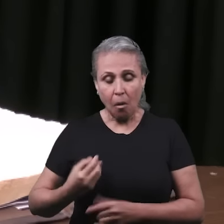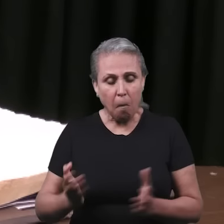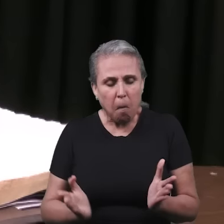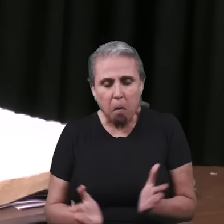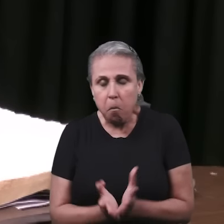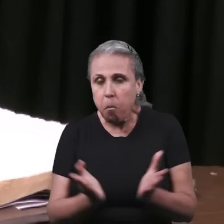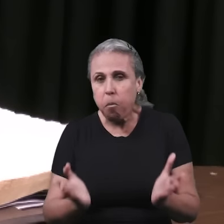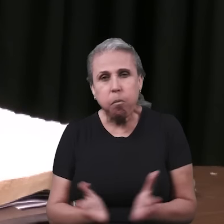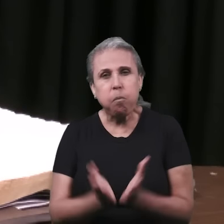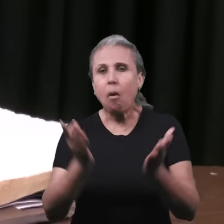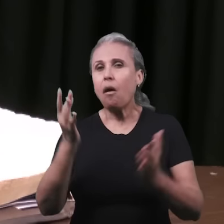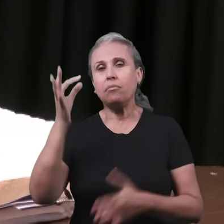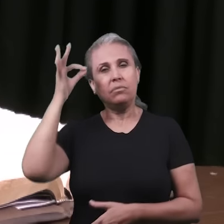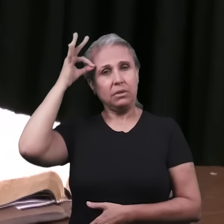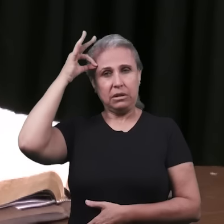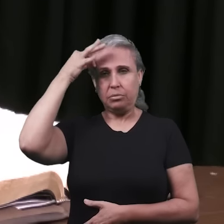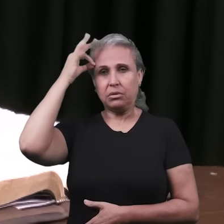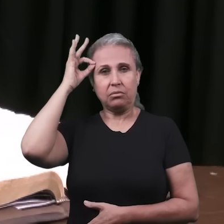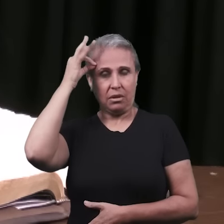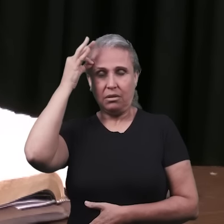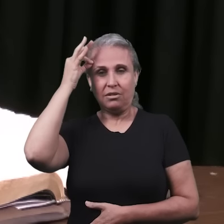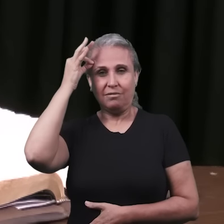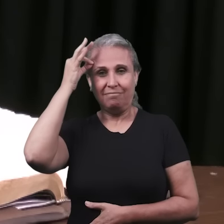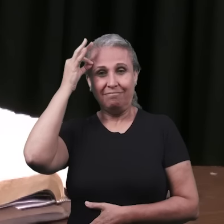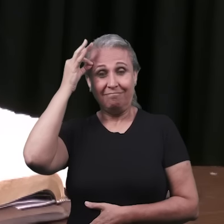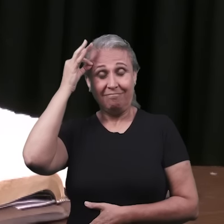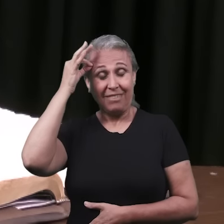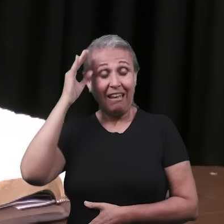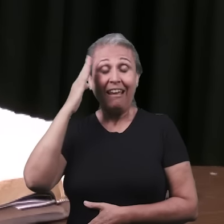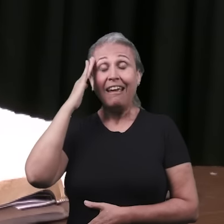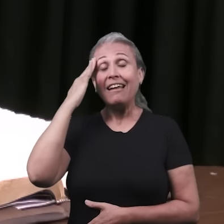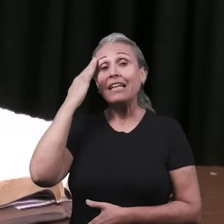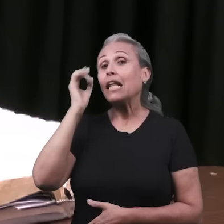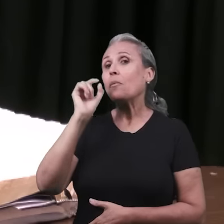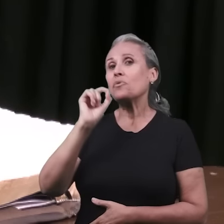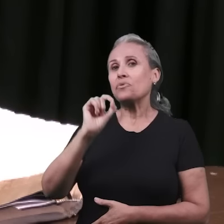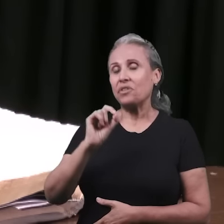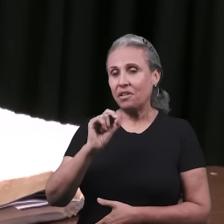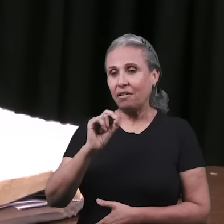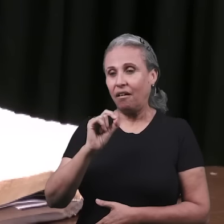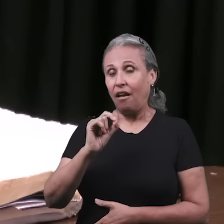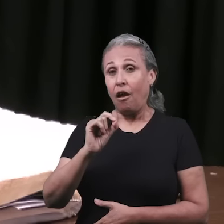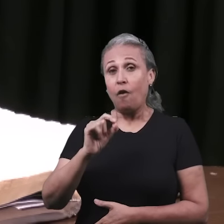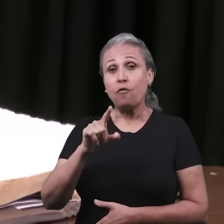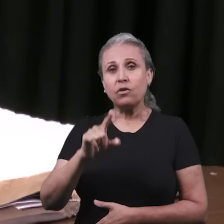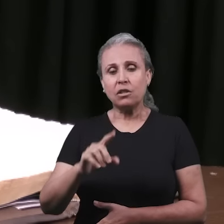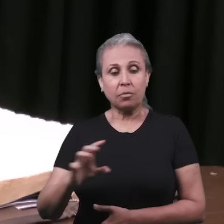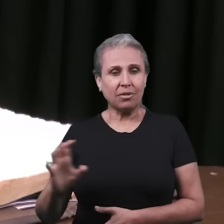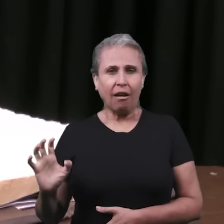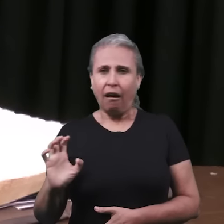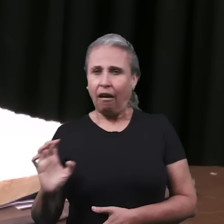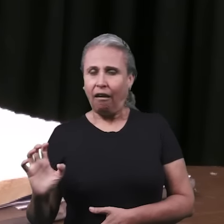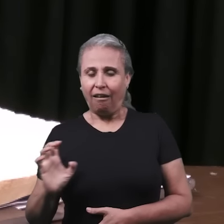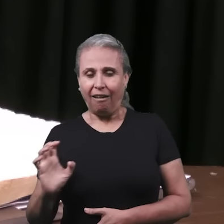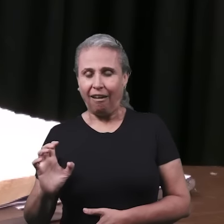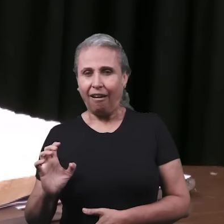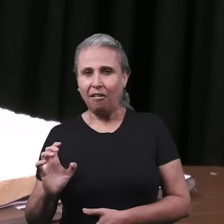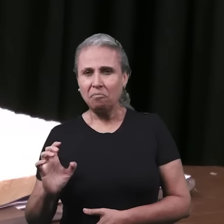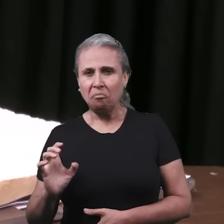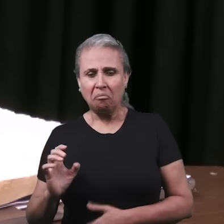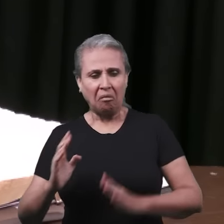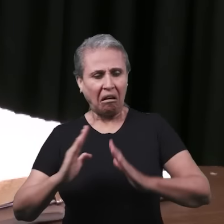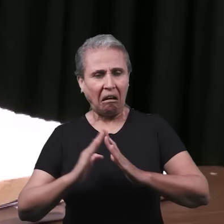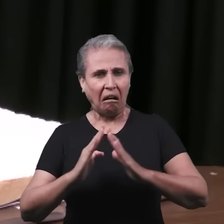nós entendemos que você ter bens materiais não é o problema. O problema é quando